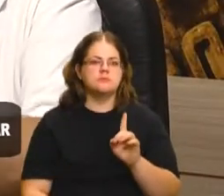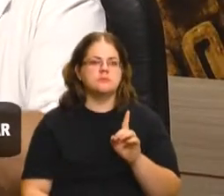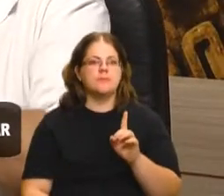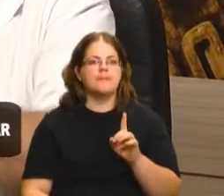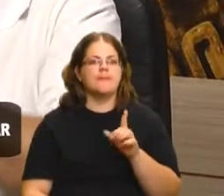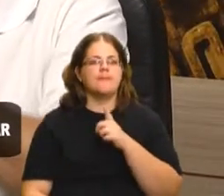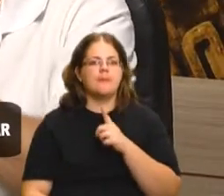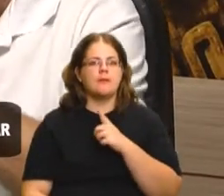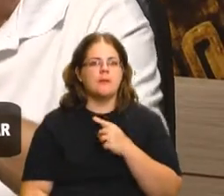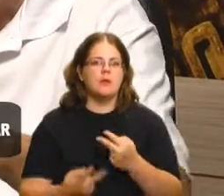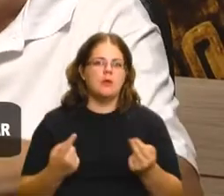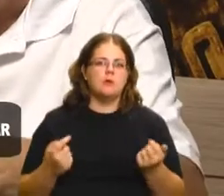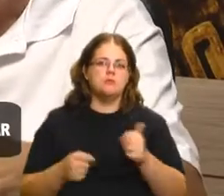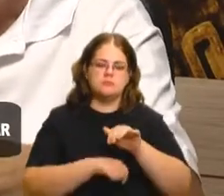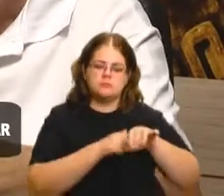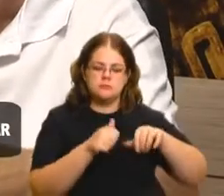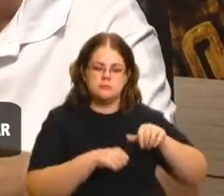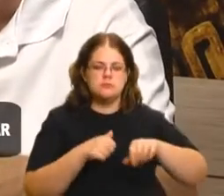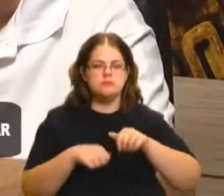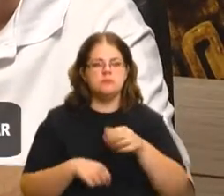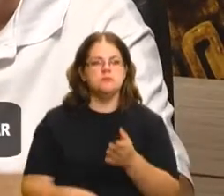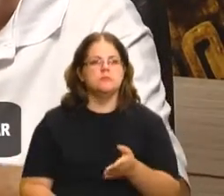Isso bastou para haver uma histeria,